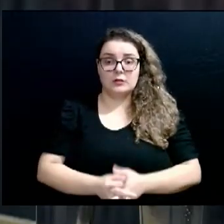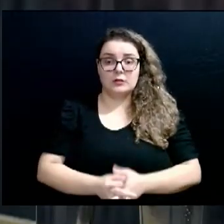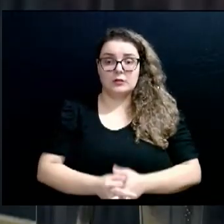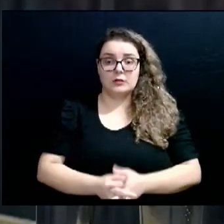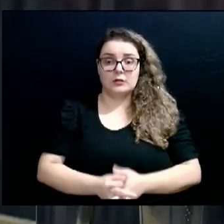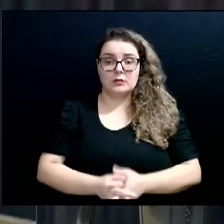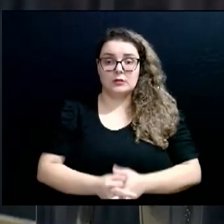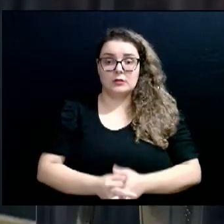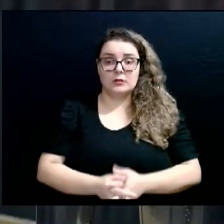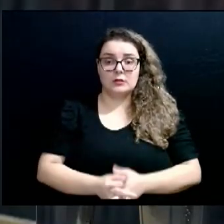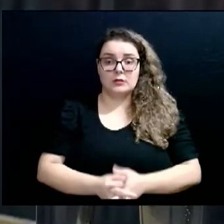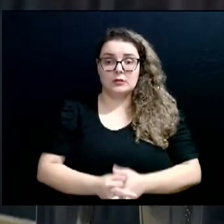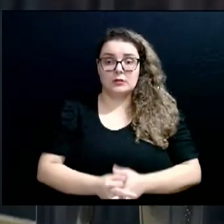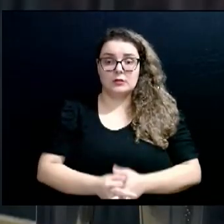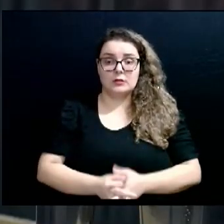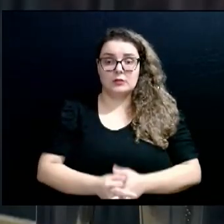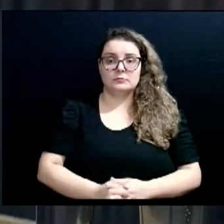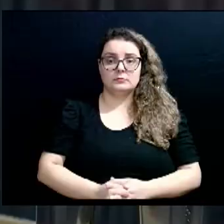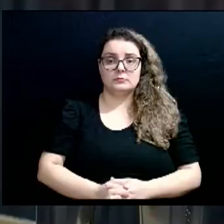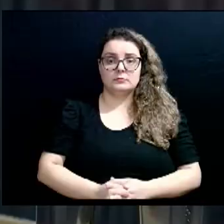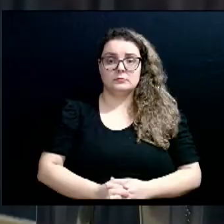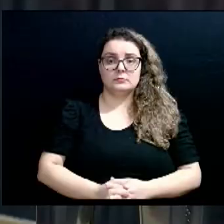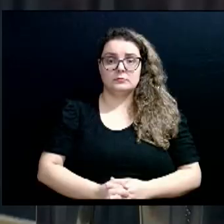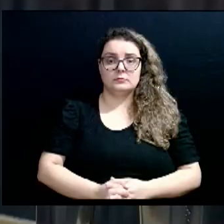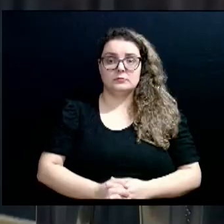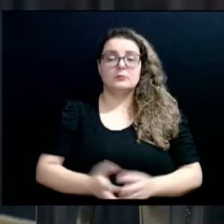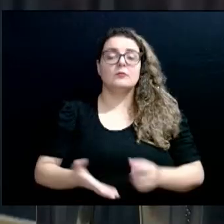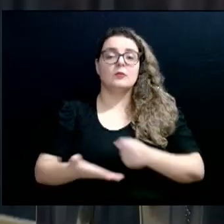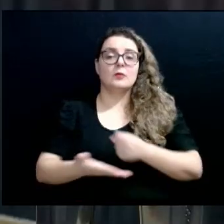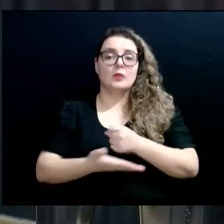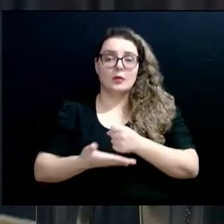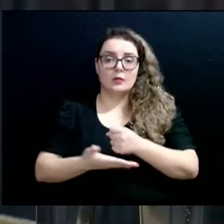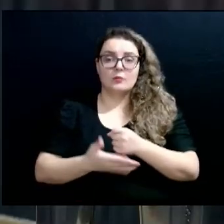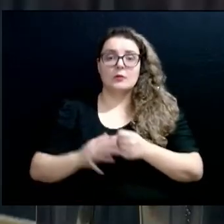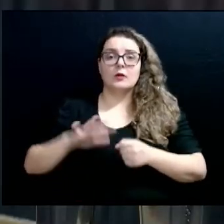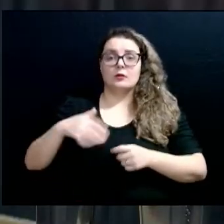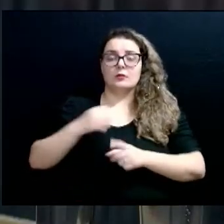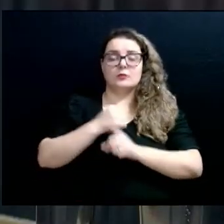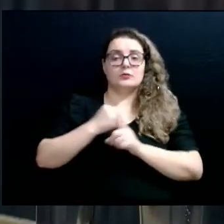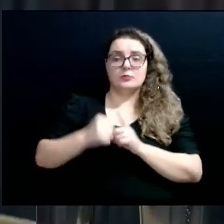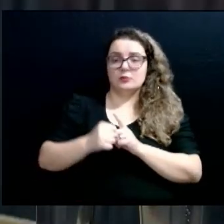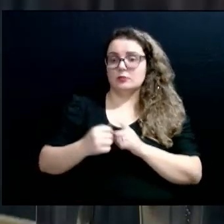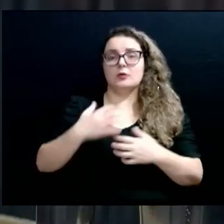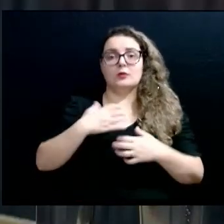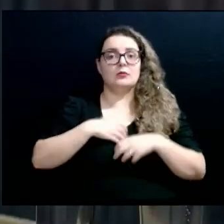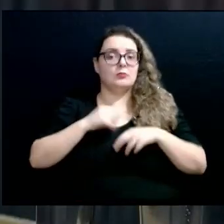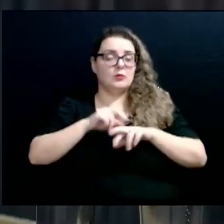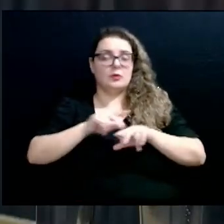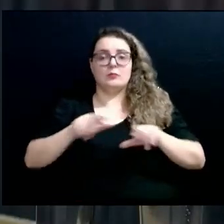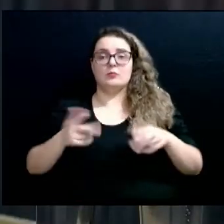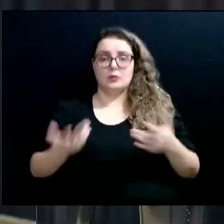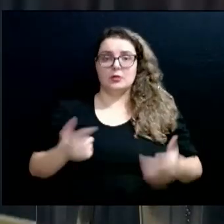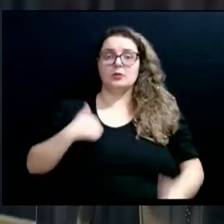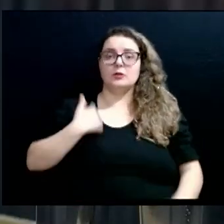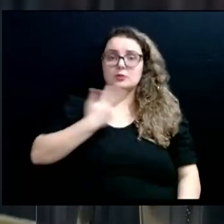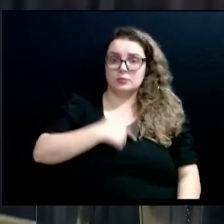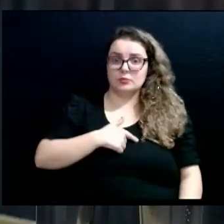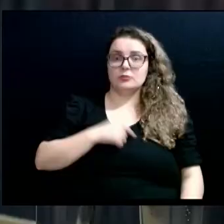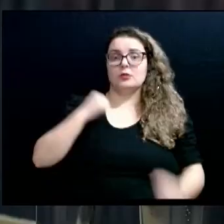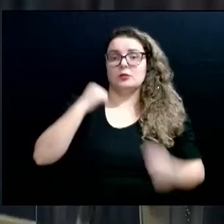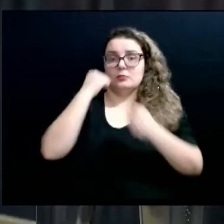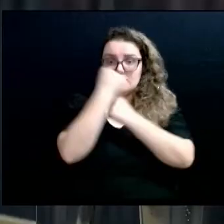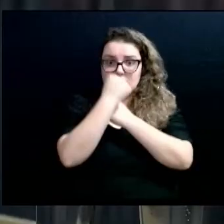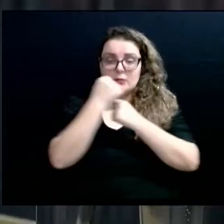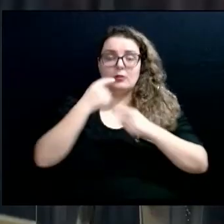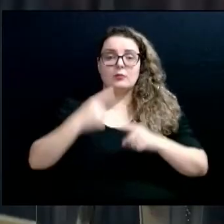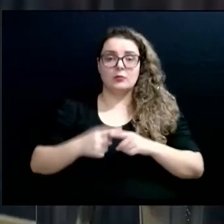machucar. Tanto fisicamente, quanto socialmente, quanto emocionalmente, né? A gente se protege porque a gente tem medo